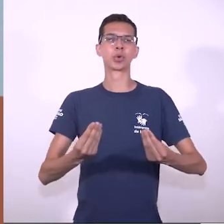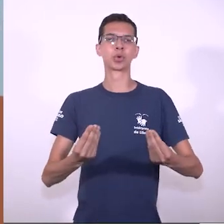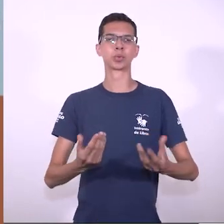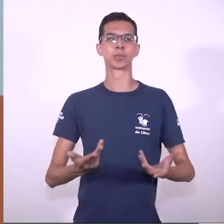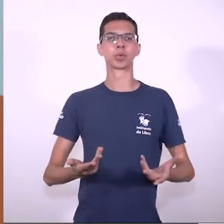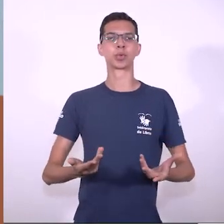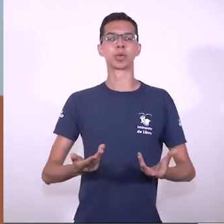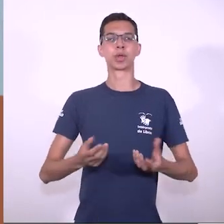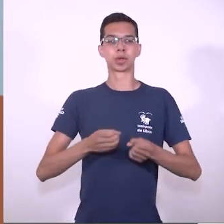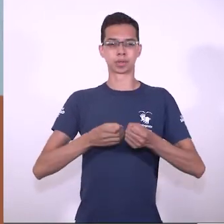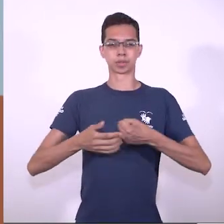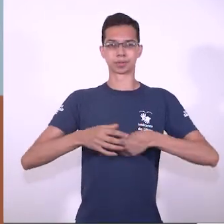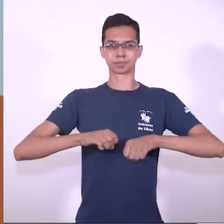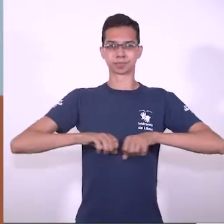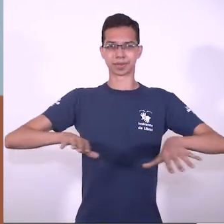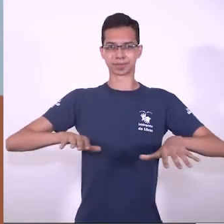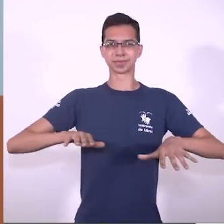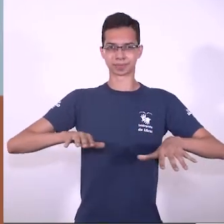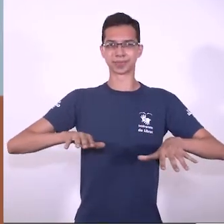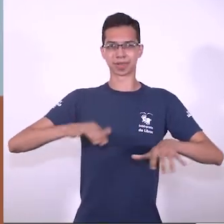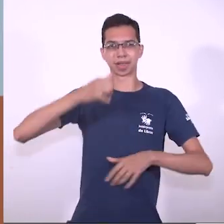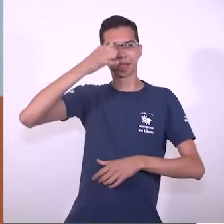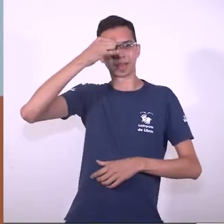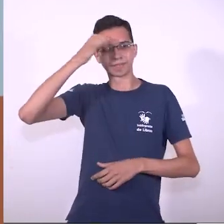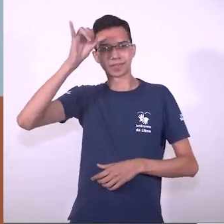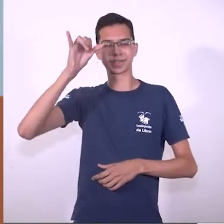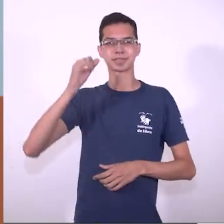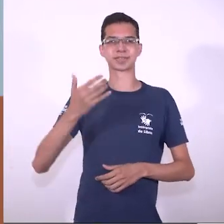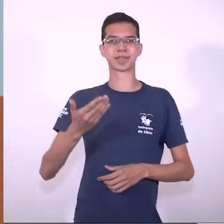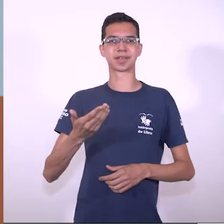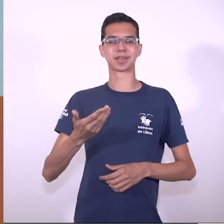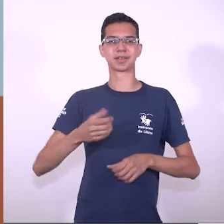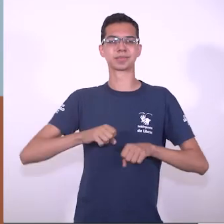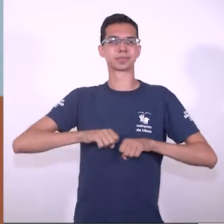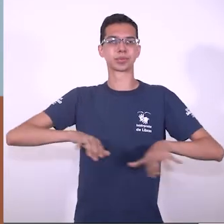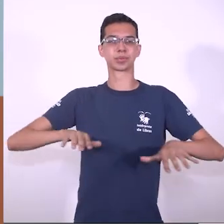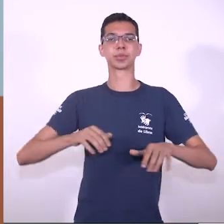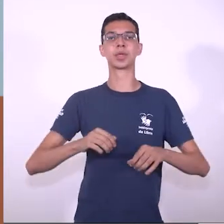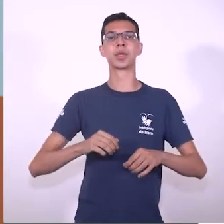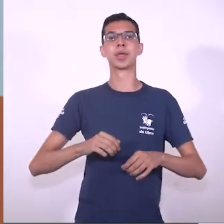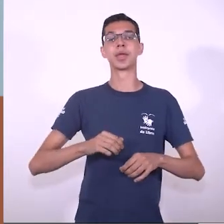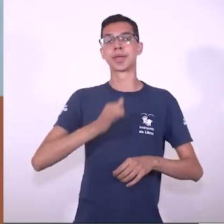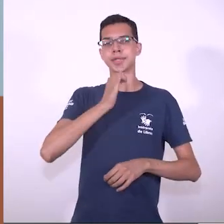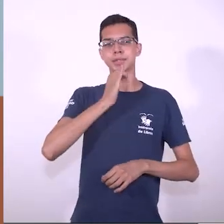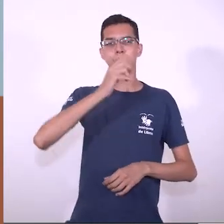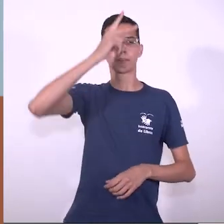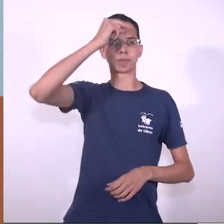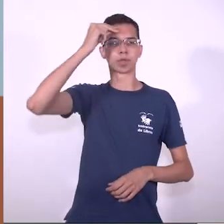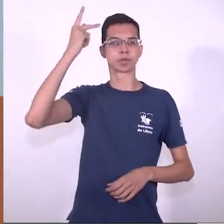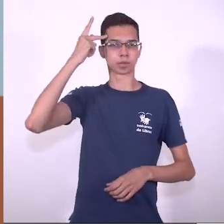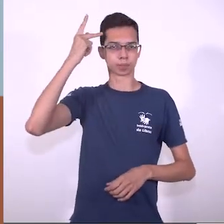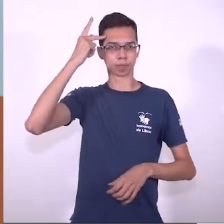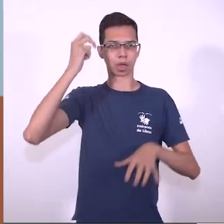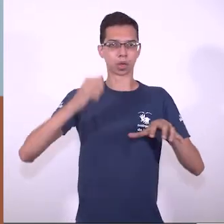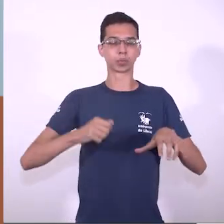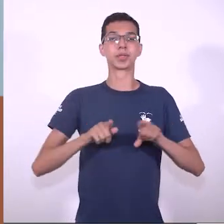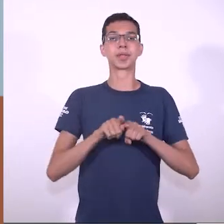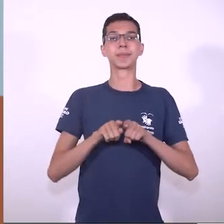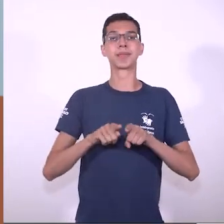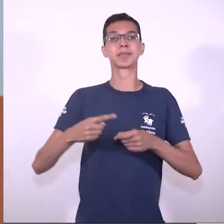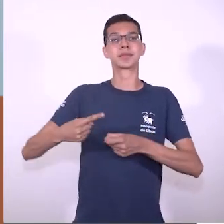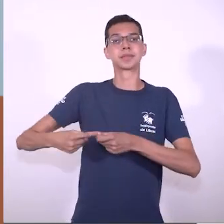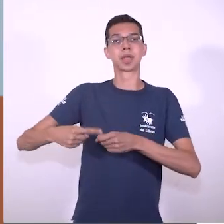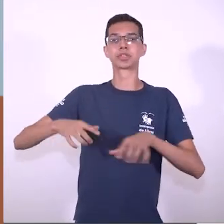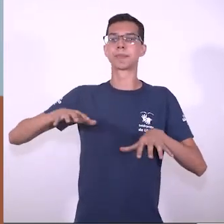contenção da pandemia entre a Prefeitura de São Paulo e cidades vizinhas, principalmente ABC, Alto Tietê e Litoral, uma vez que há